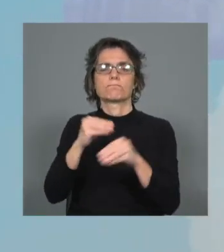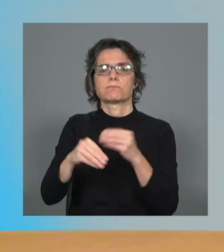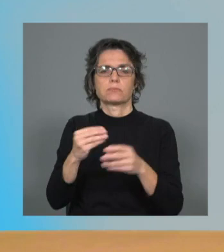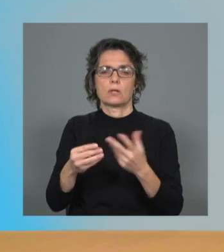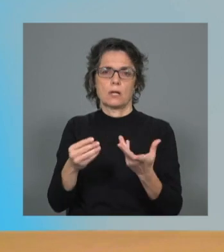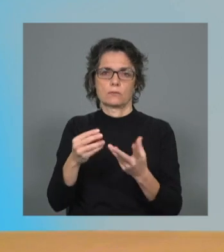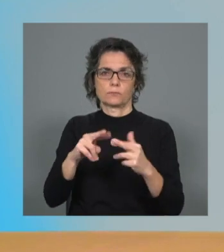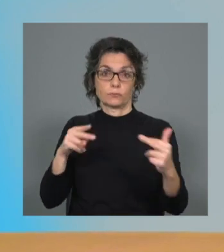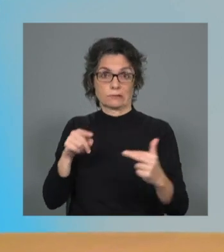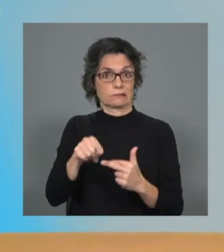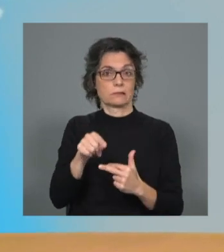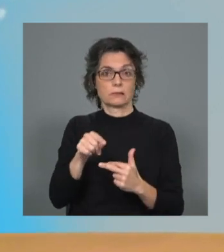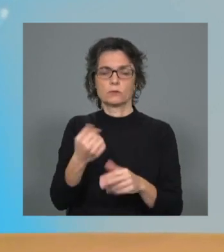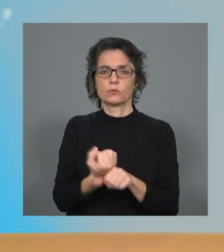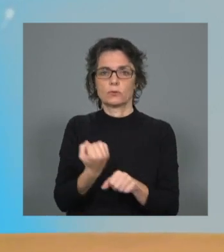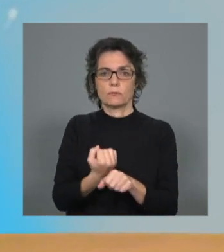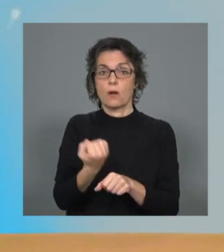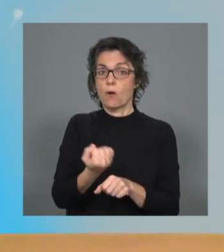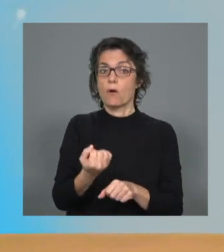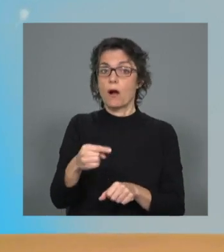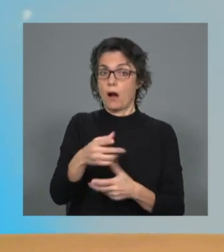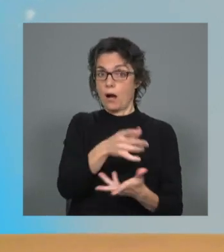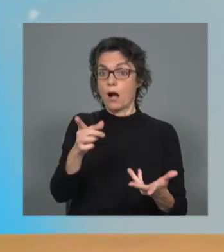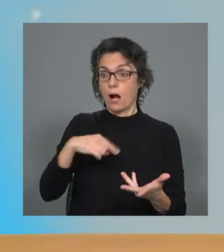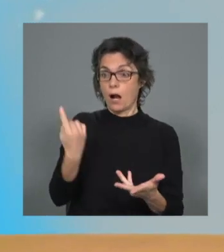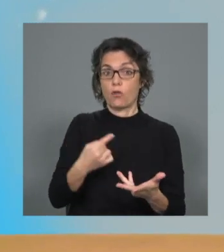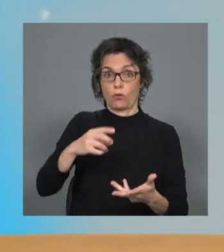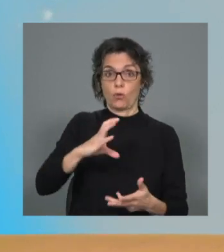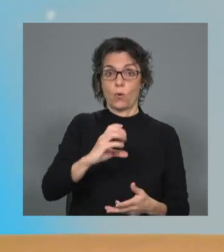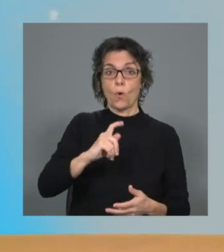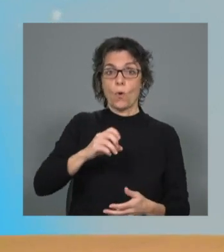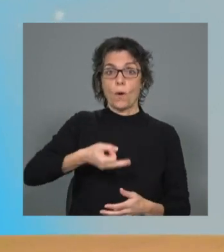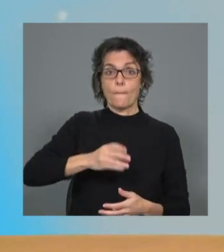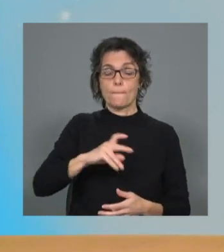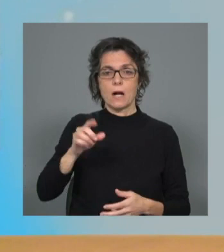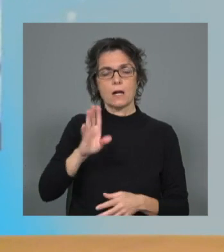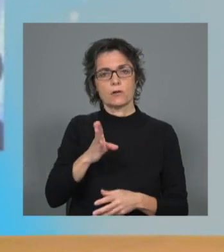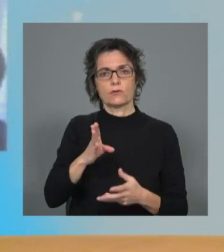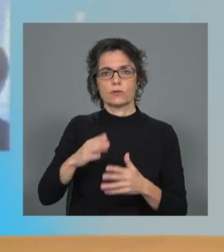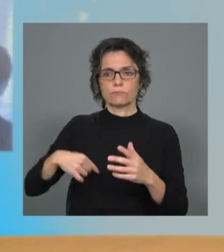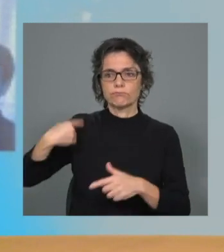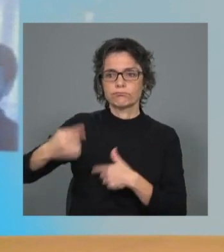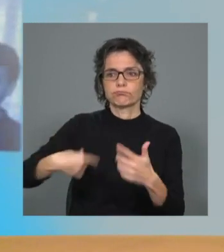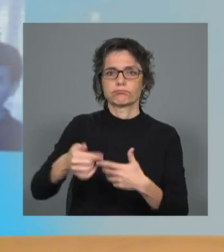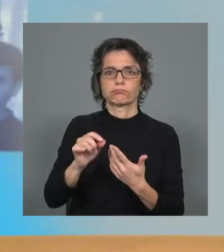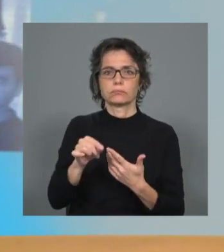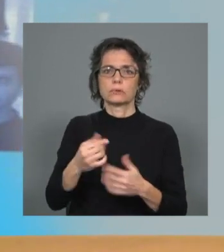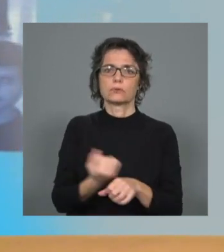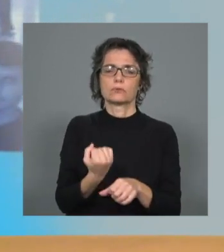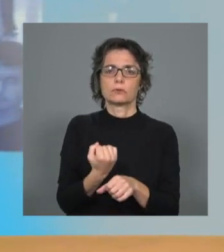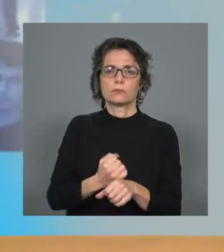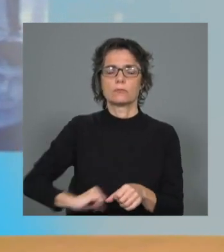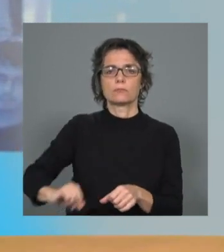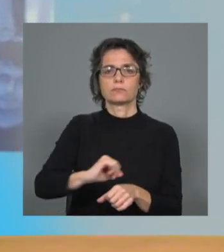autárquicas, há um trabalho que o CEPAC tem vindo a desenvolver. Aliás, nas passadas eleições fizemos um trabalho de